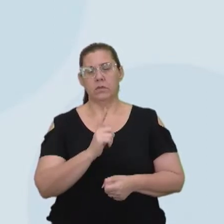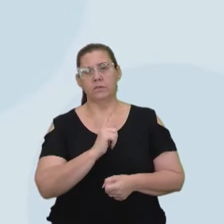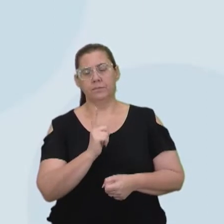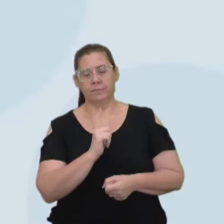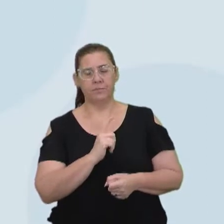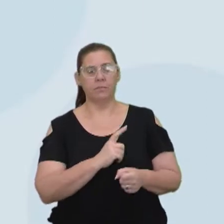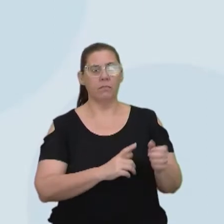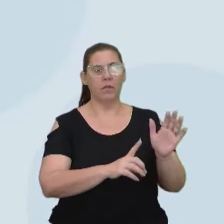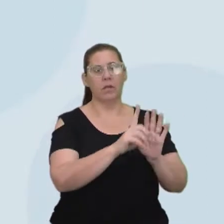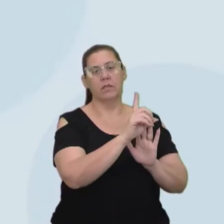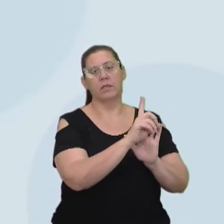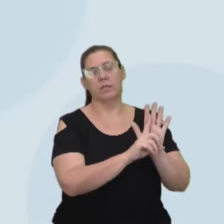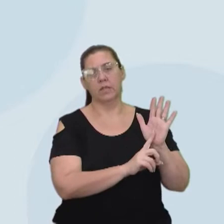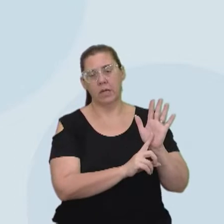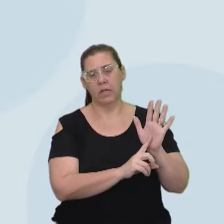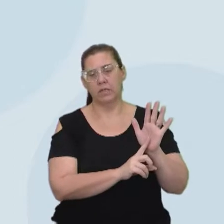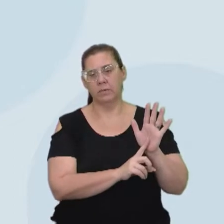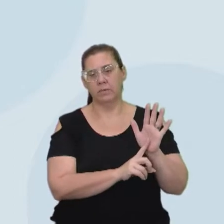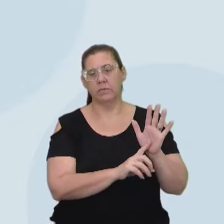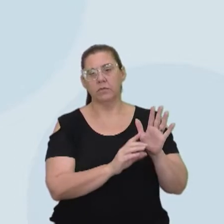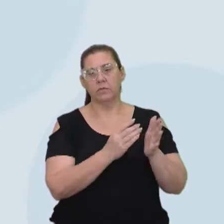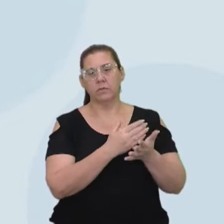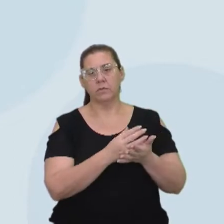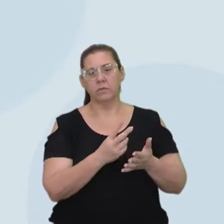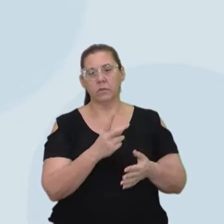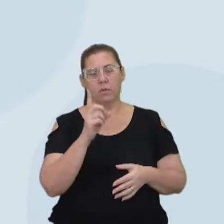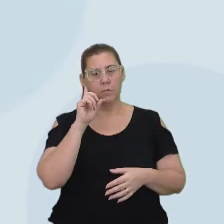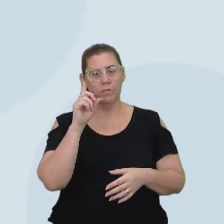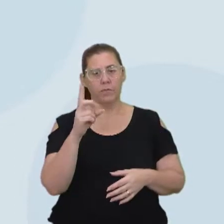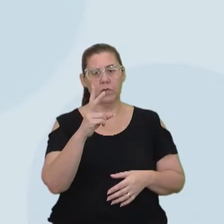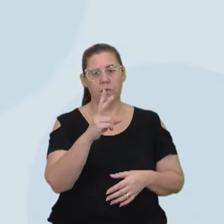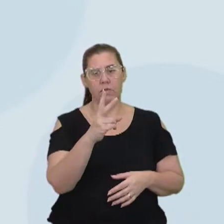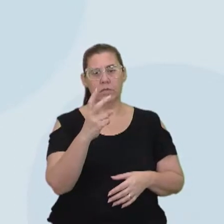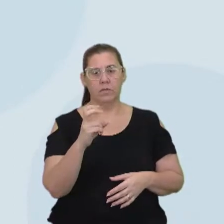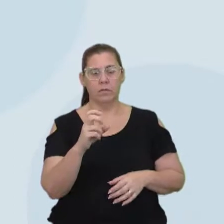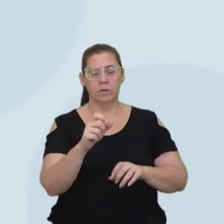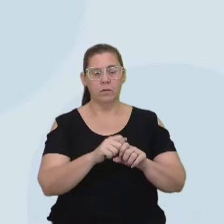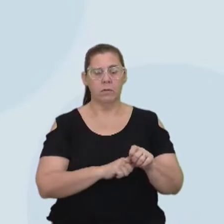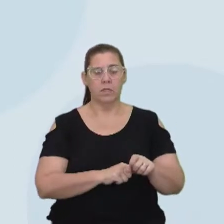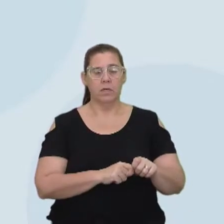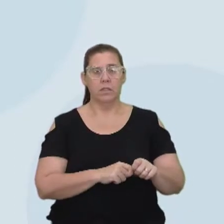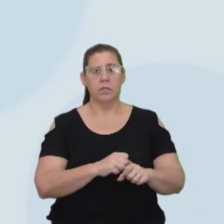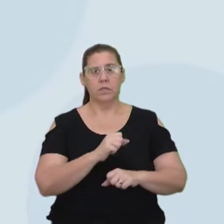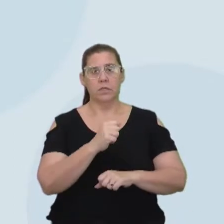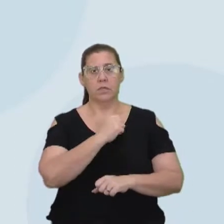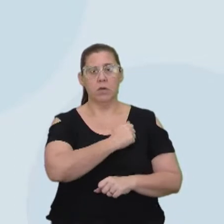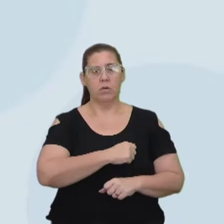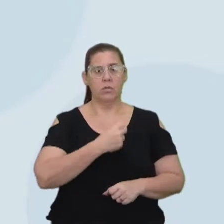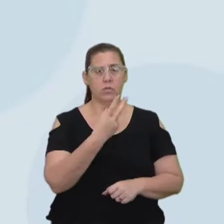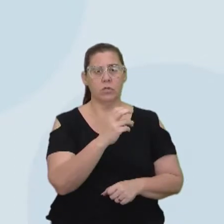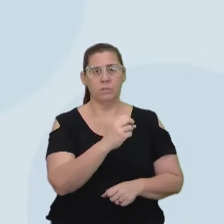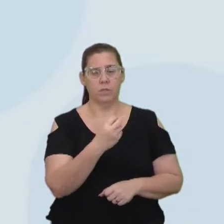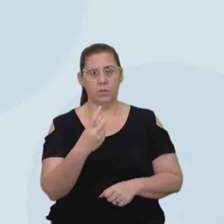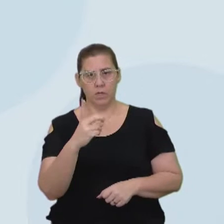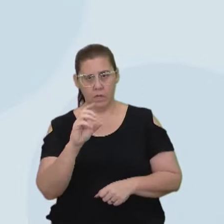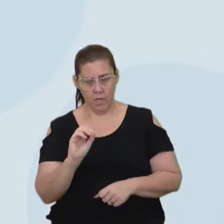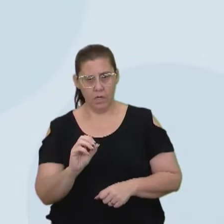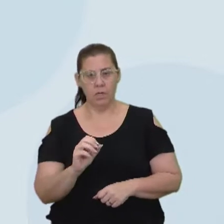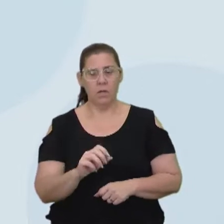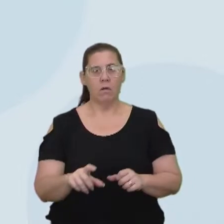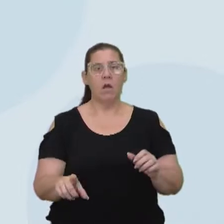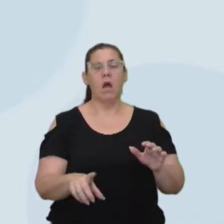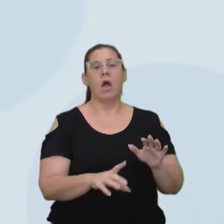o decreto, né, ele já parte do dia 25 de agosto de 2010 e ele regulamenta justamente essa